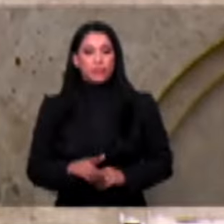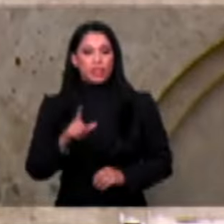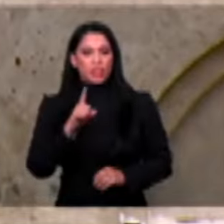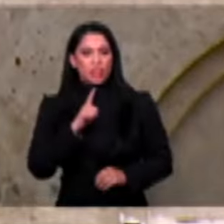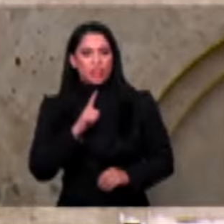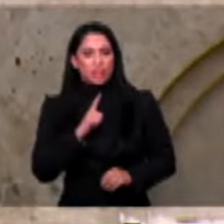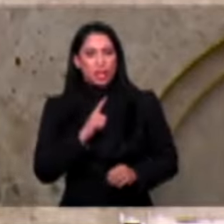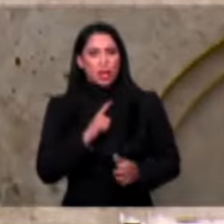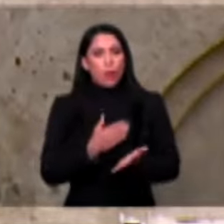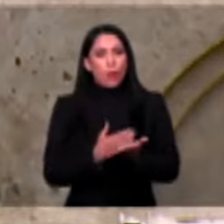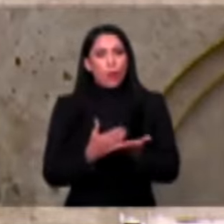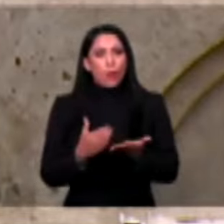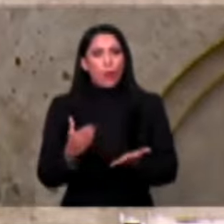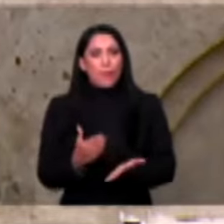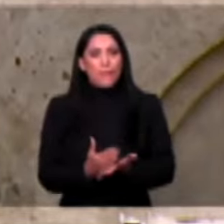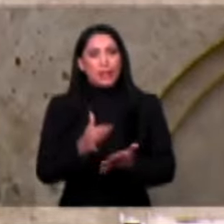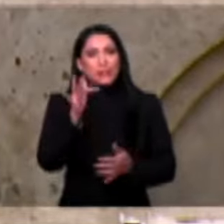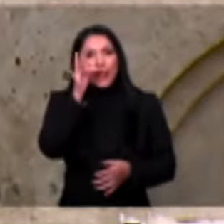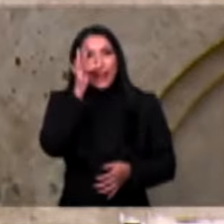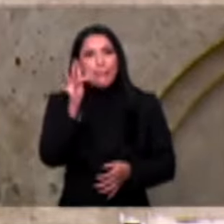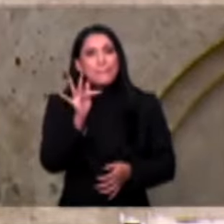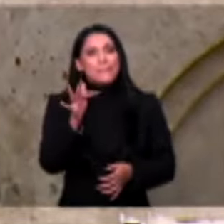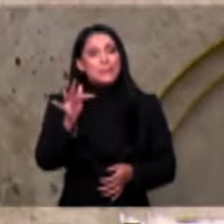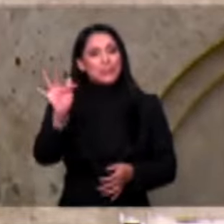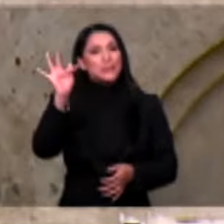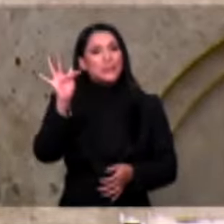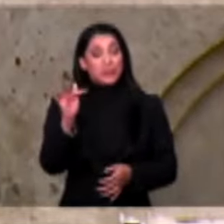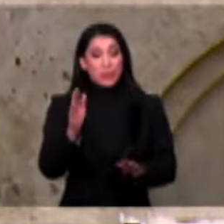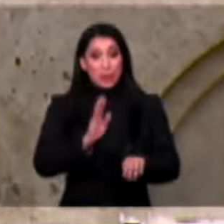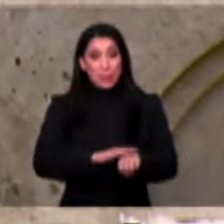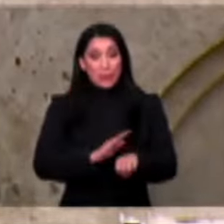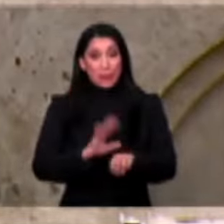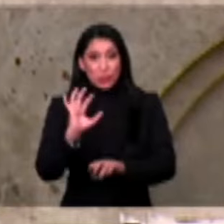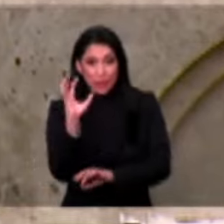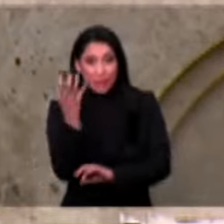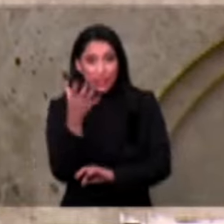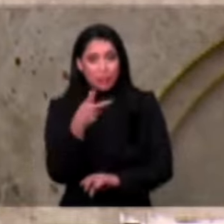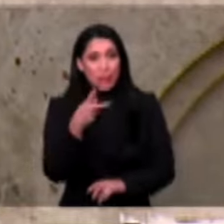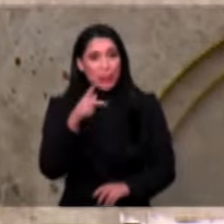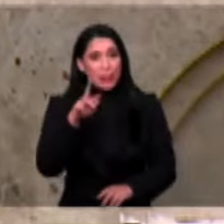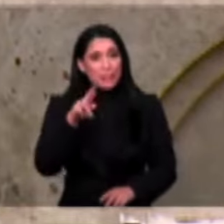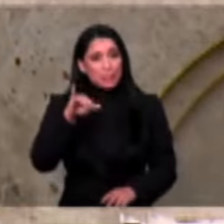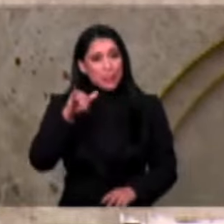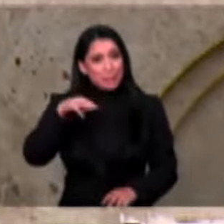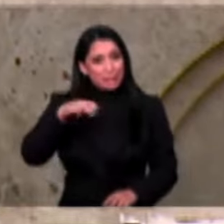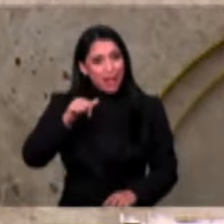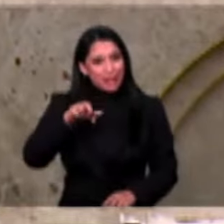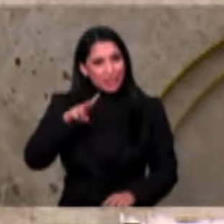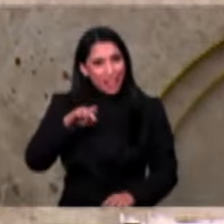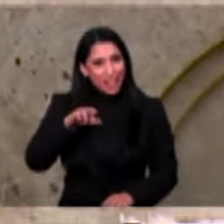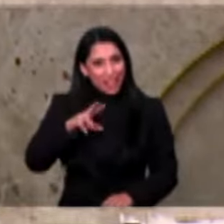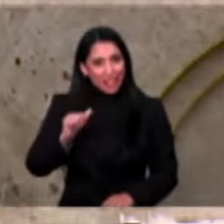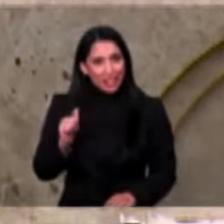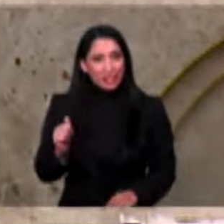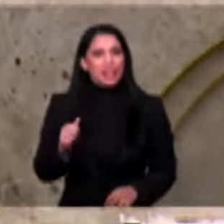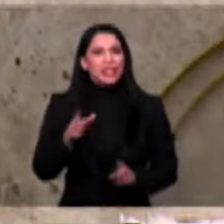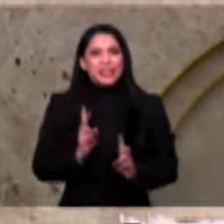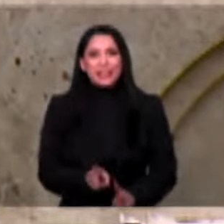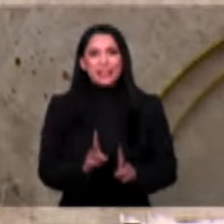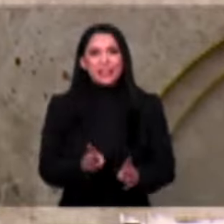da primavera em nosso hemisfério, que sempre se faz acompanhar